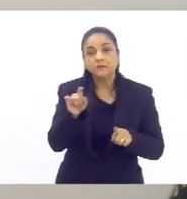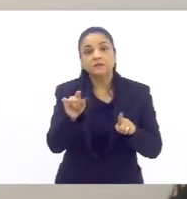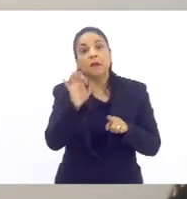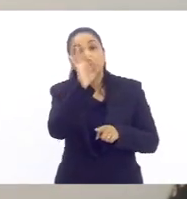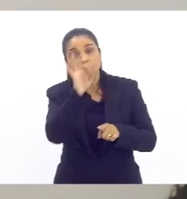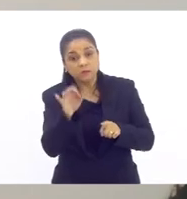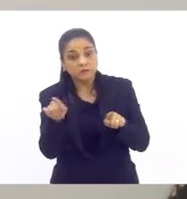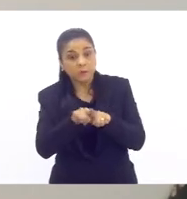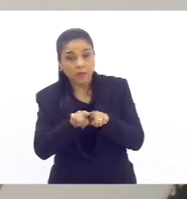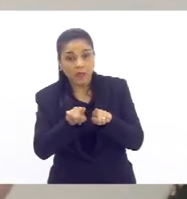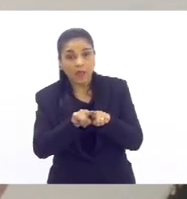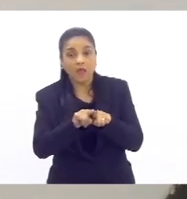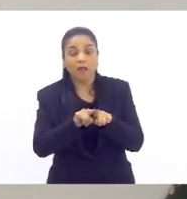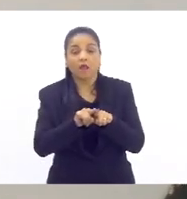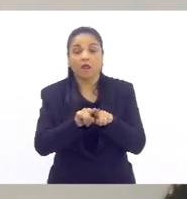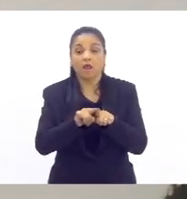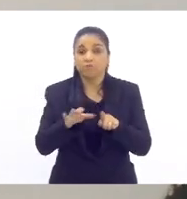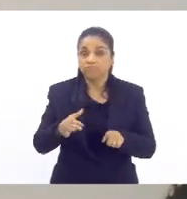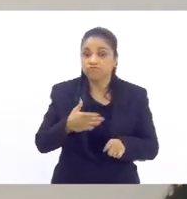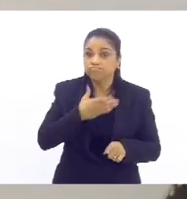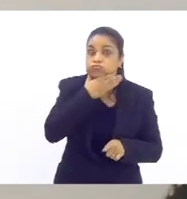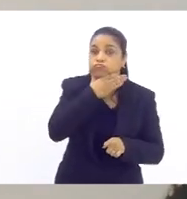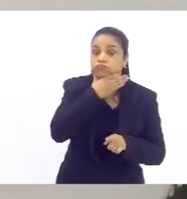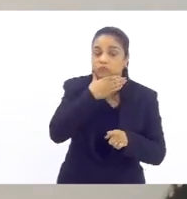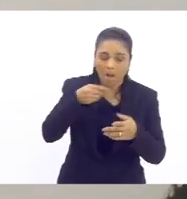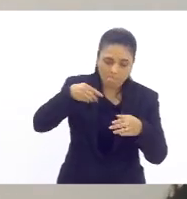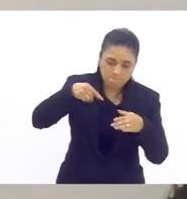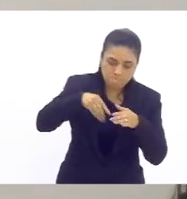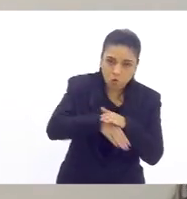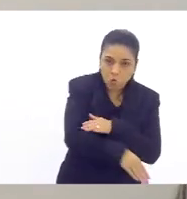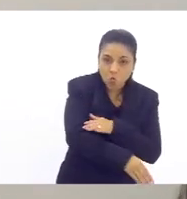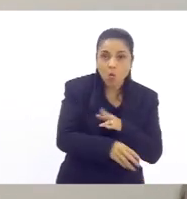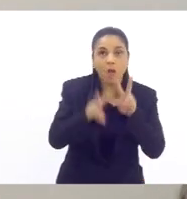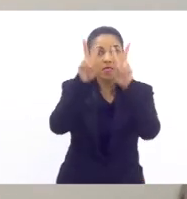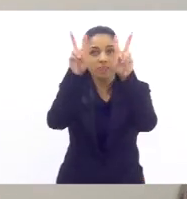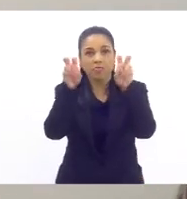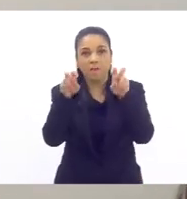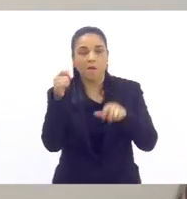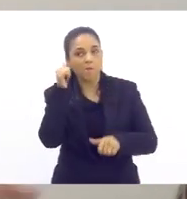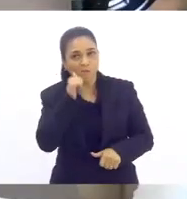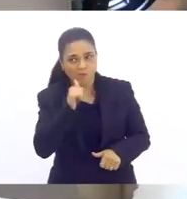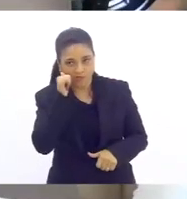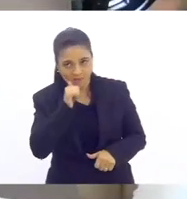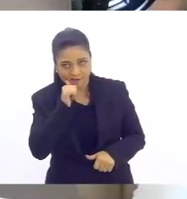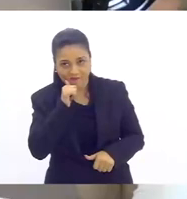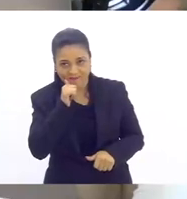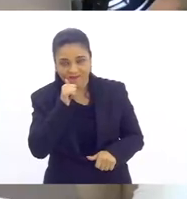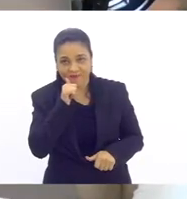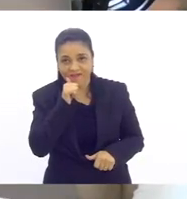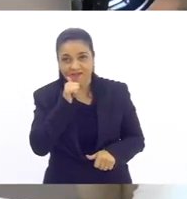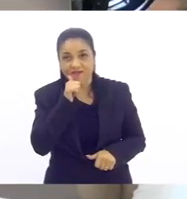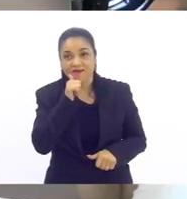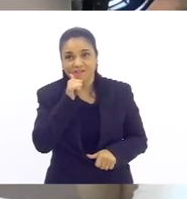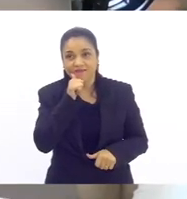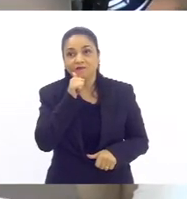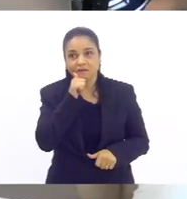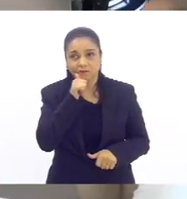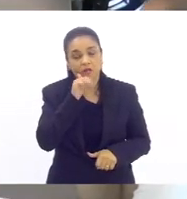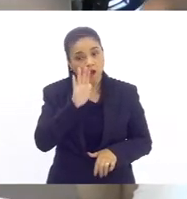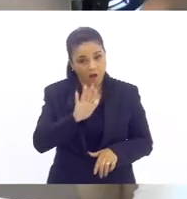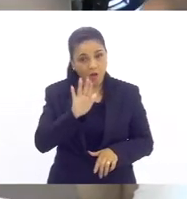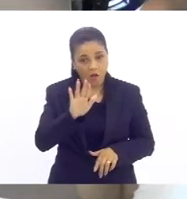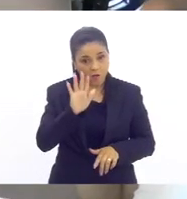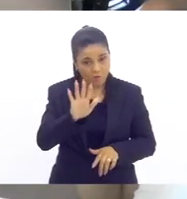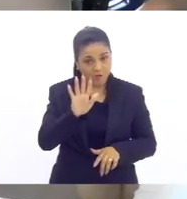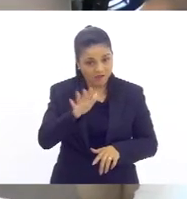se agrava quando a gente fala de mulheres mas continuam soltando várias quando não há evidência Chego já lá